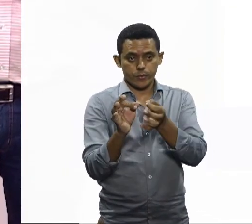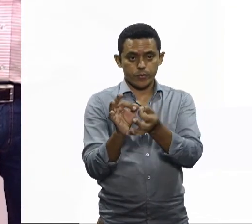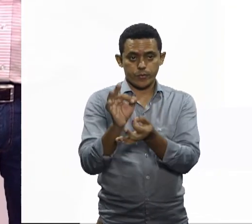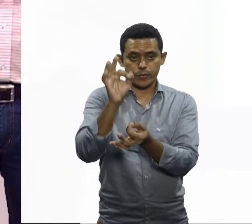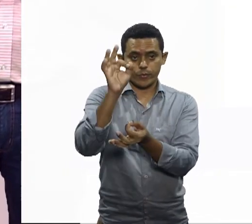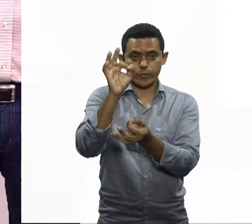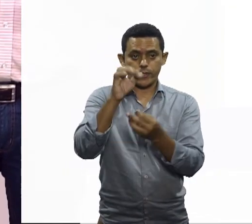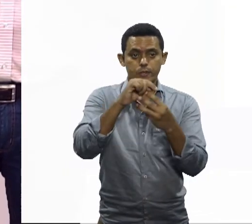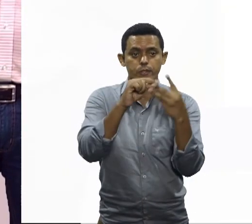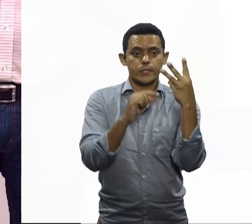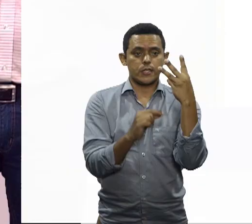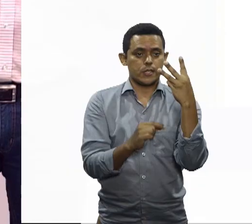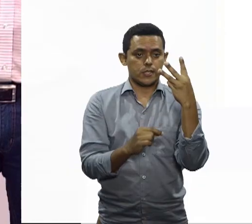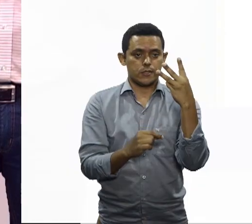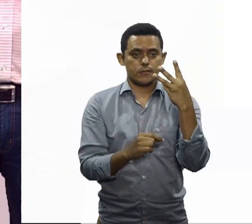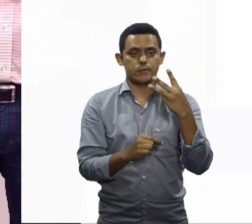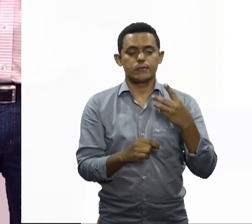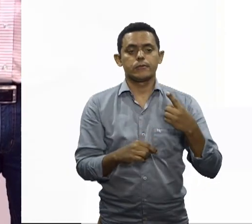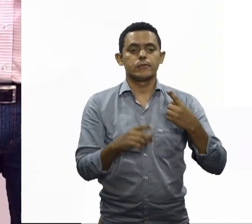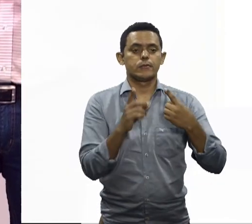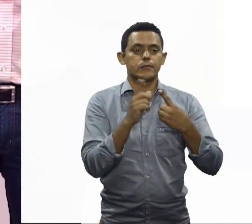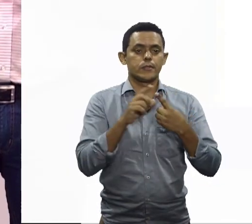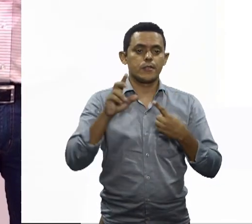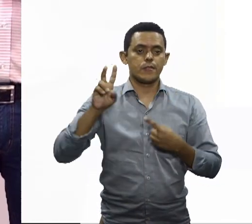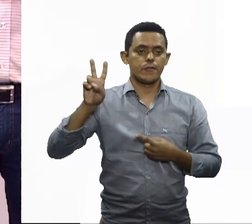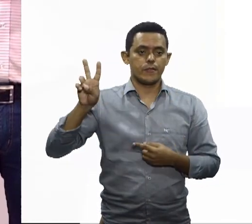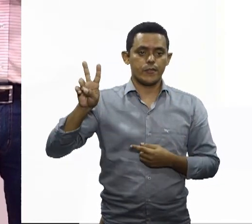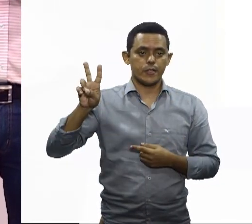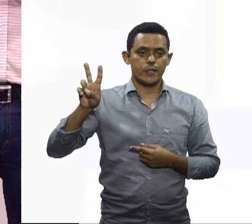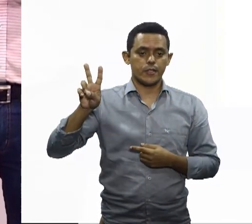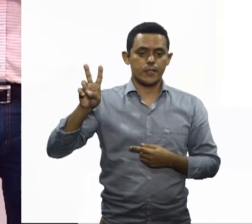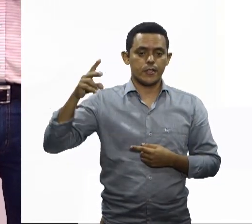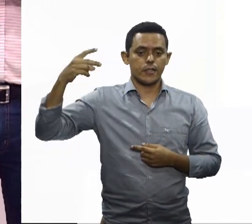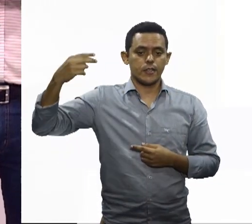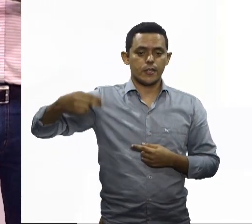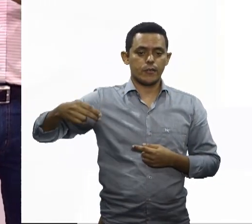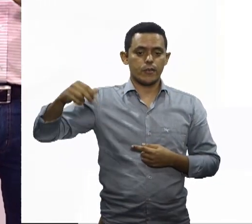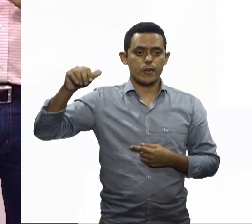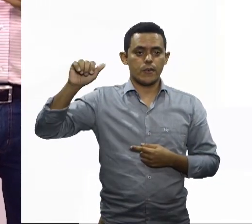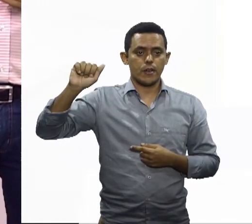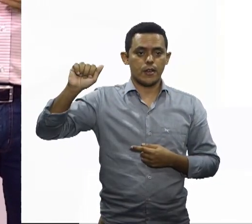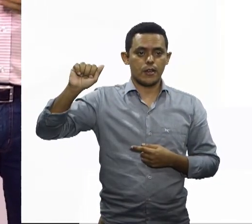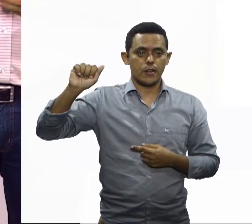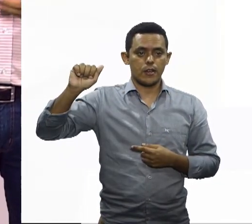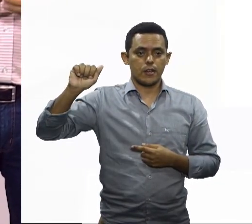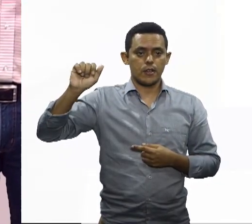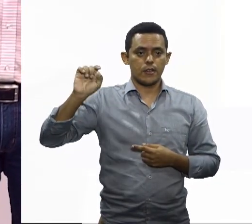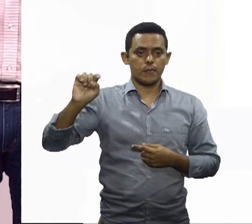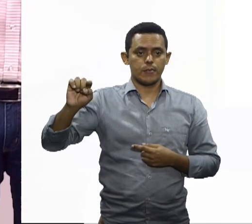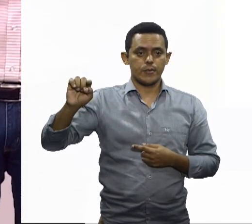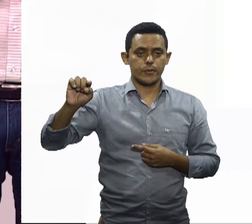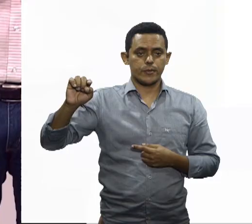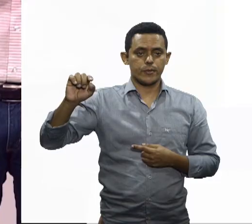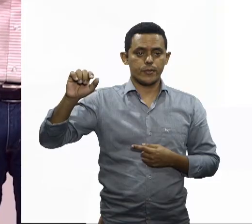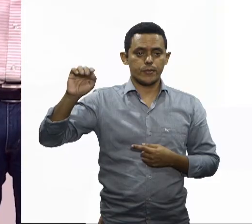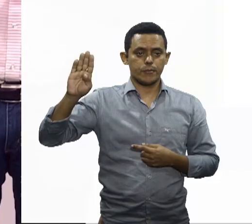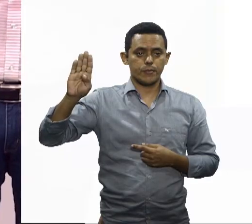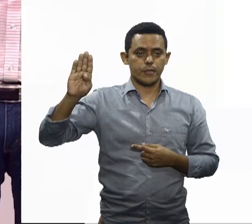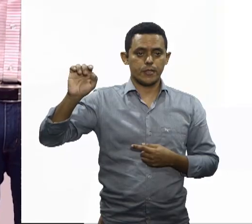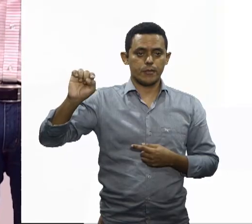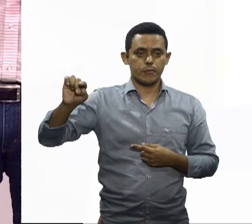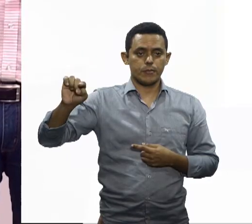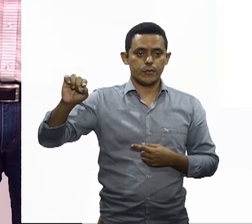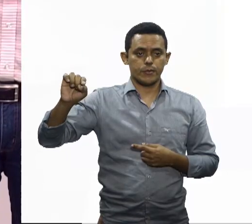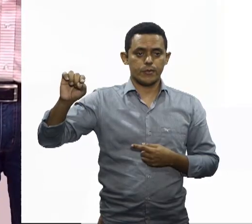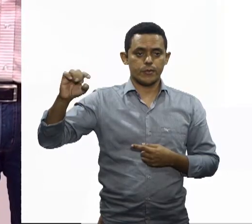é aquela formulazinha básica. V é igual a A vezes B vezes C. Então, nós temos ali, ó, o volume